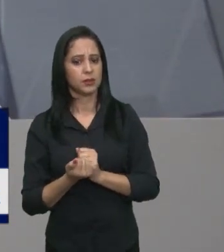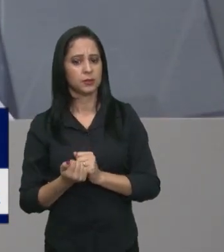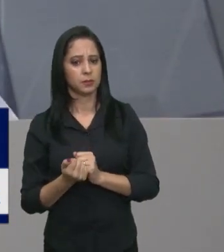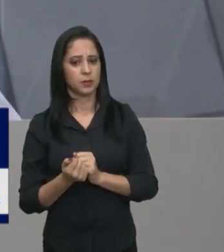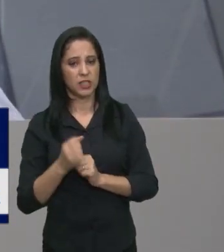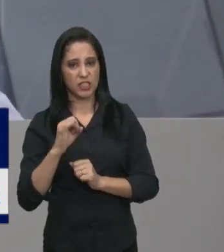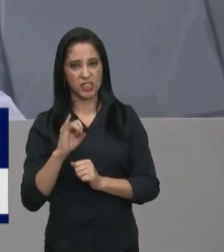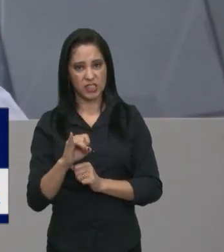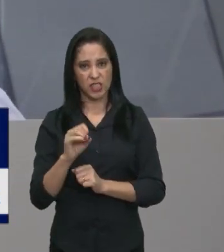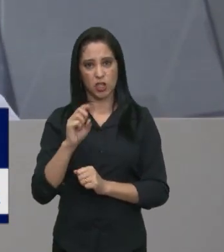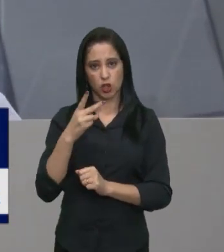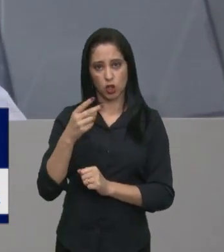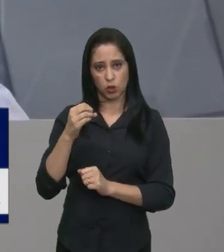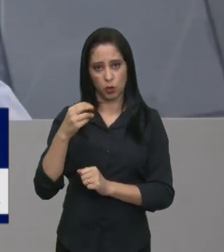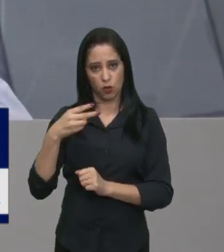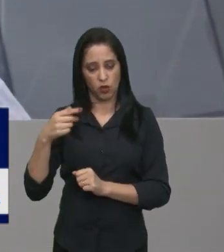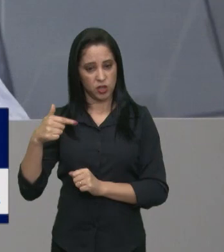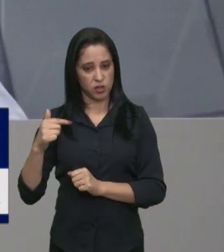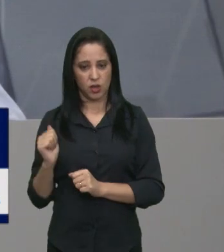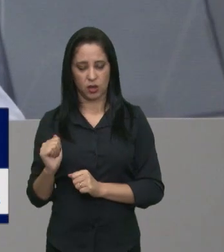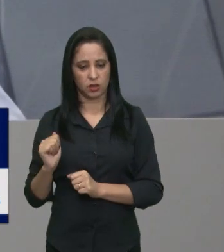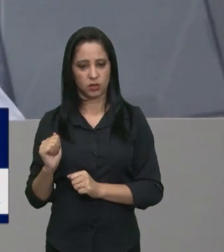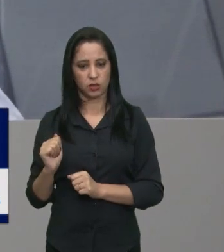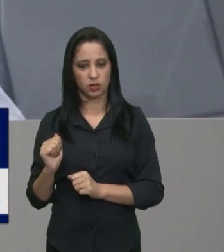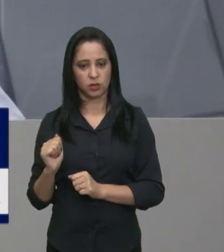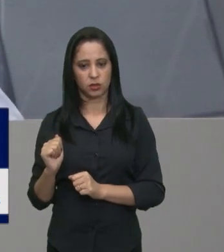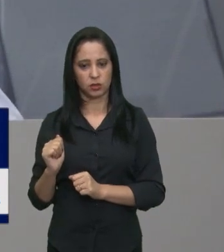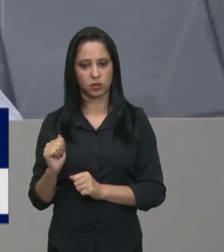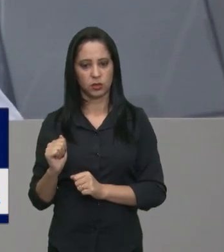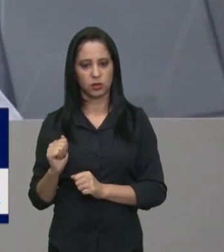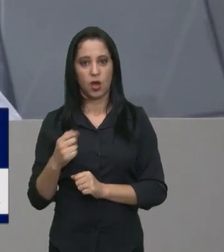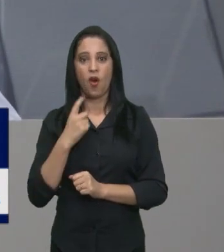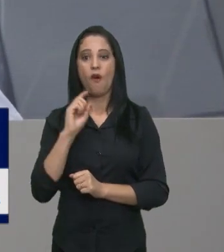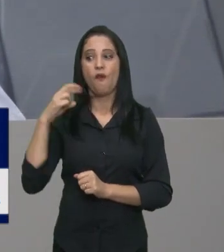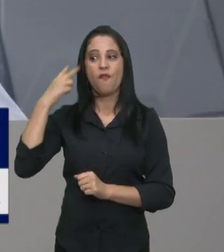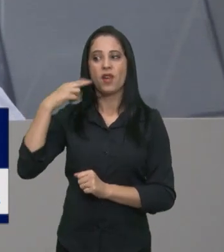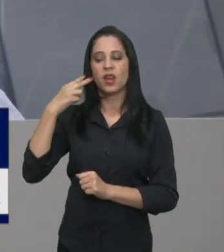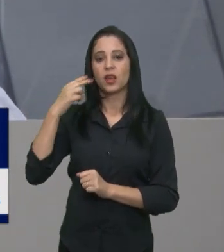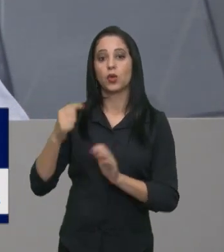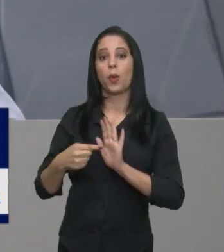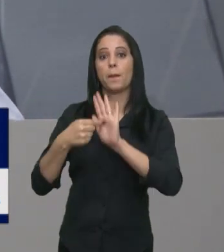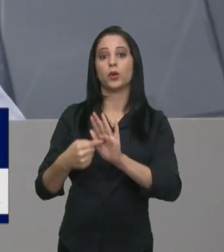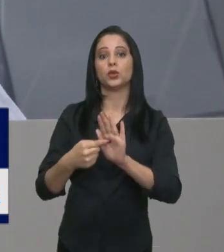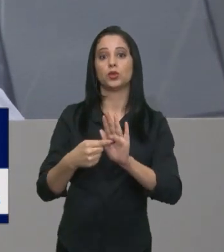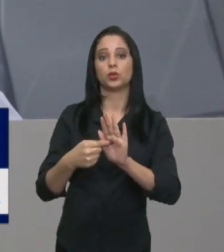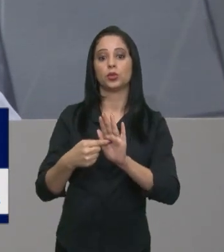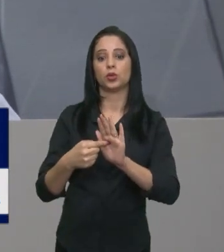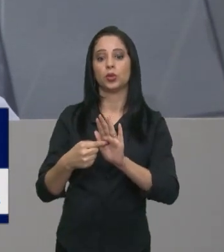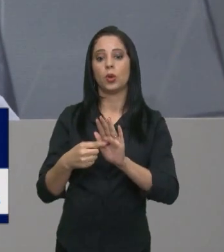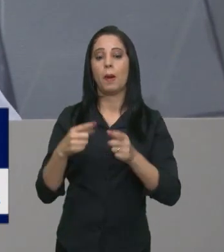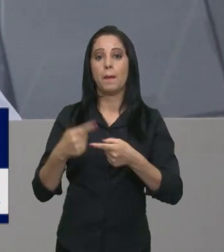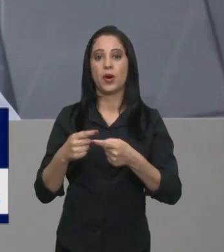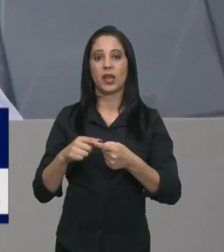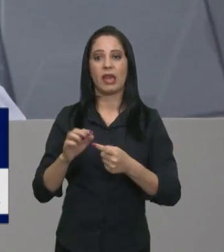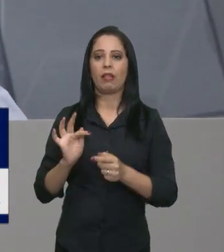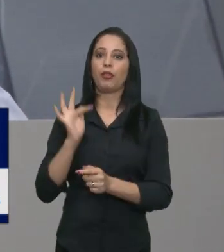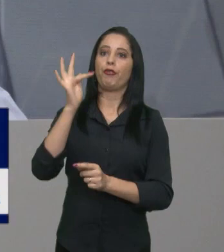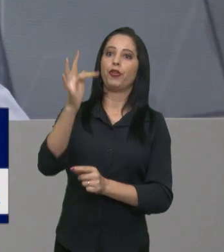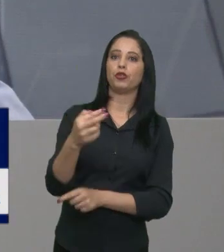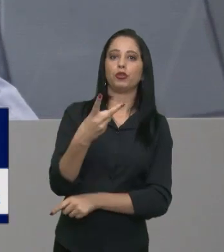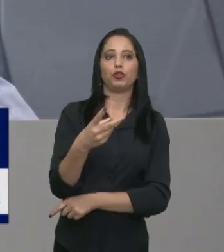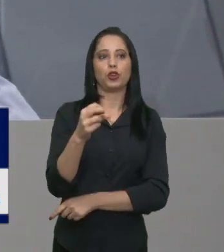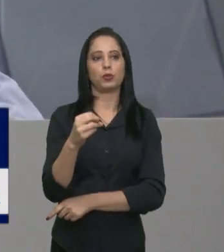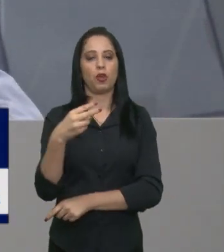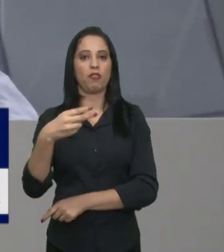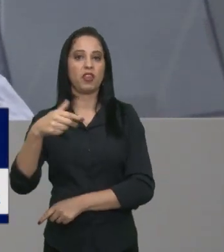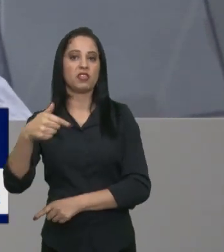em 2027, como o vereador apresentou a semana passada, que teria um impacto em 2027, 2030.